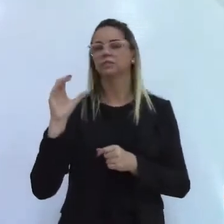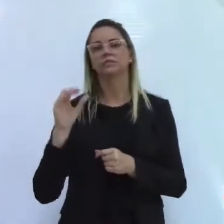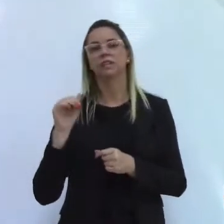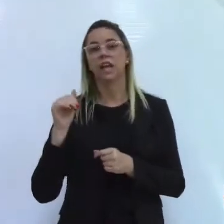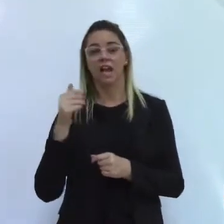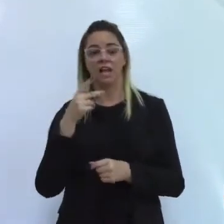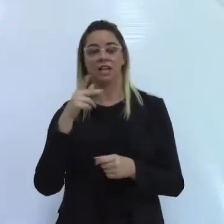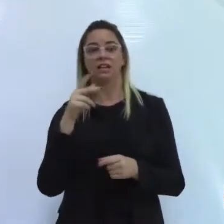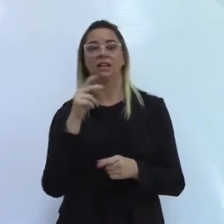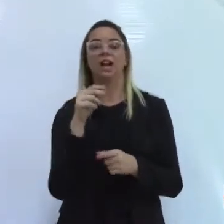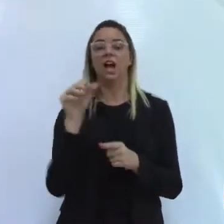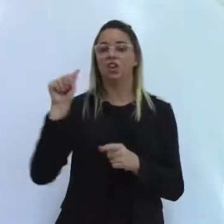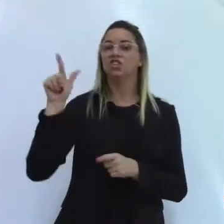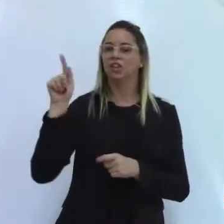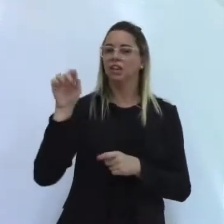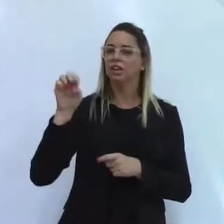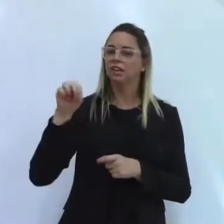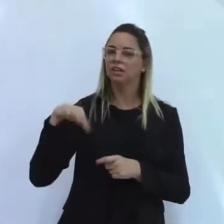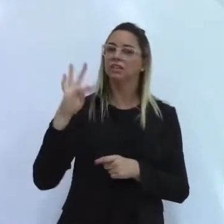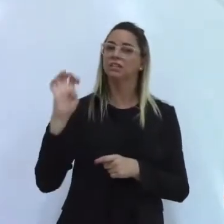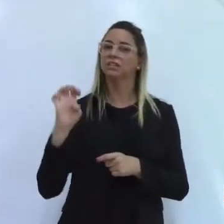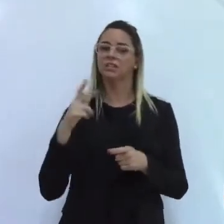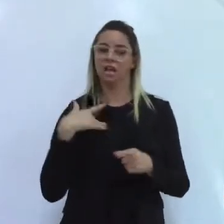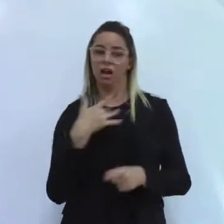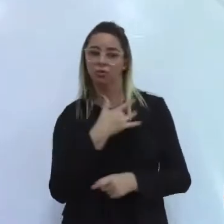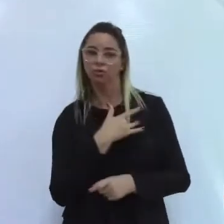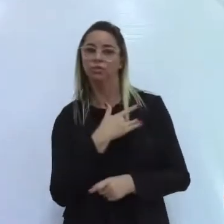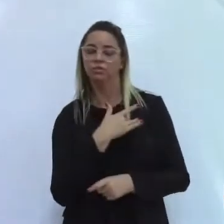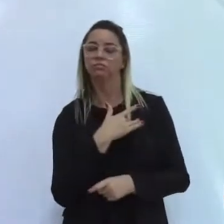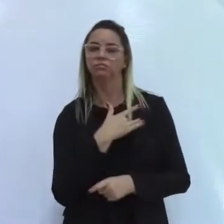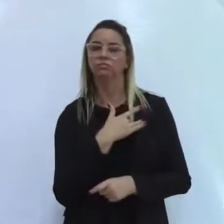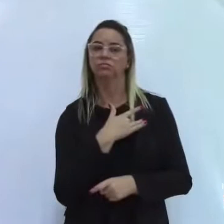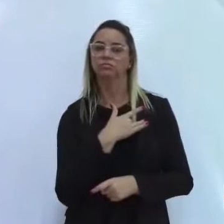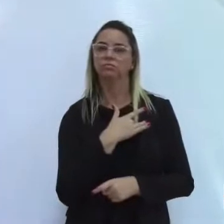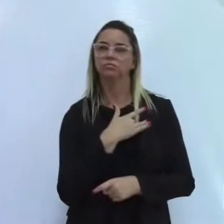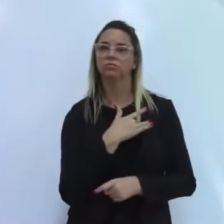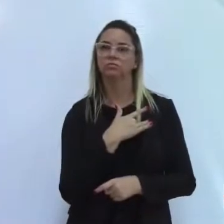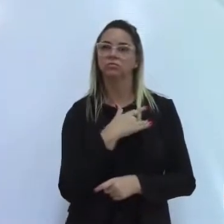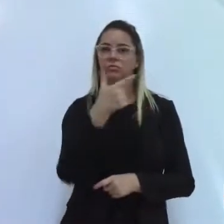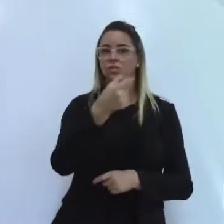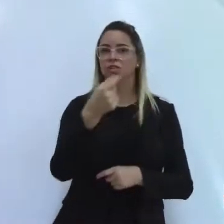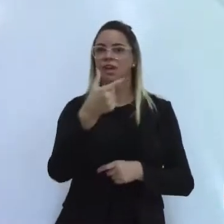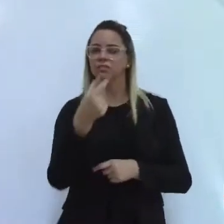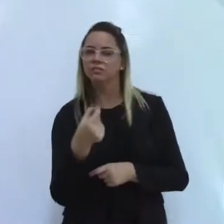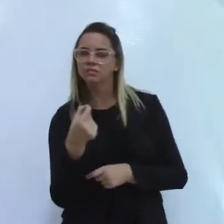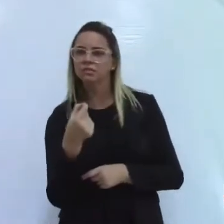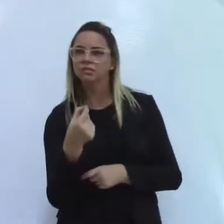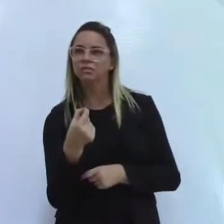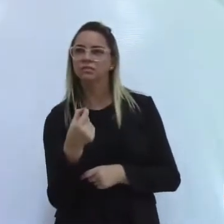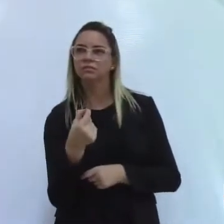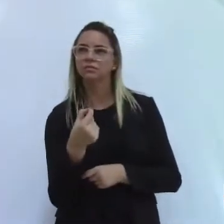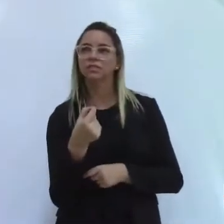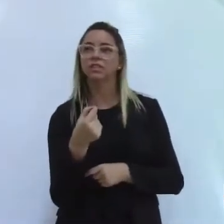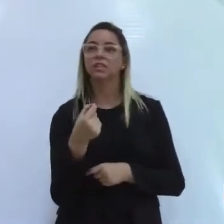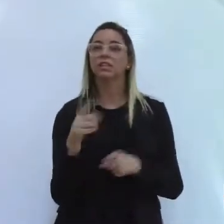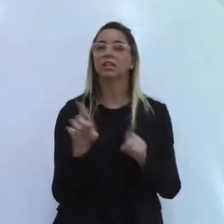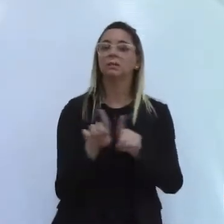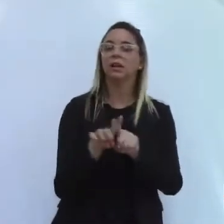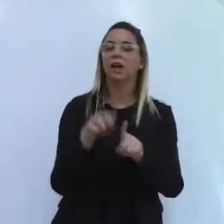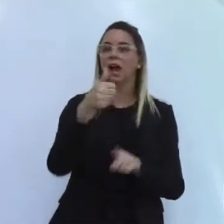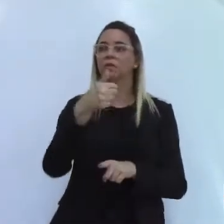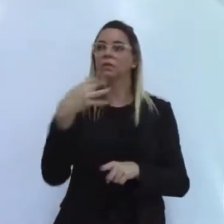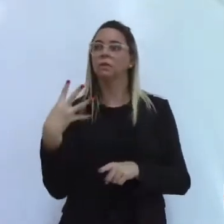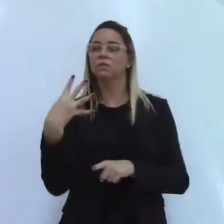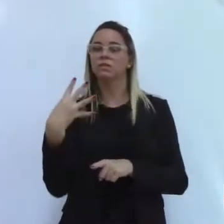agente de saúde e agente da epidemiologia, dos vetos da PEC 22 e PEC 14, que trata do